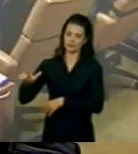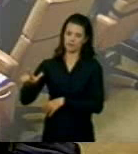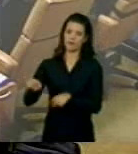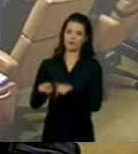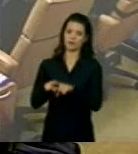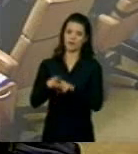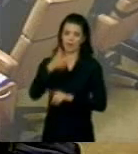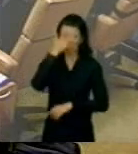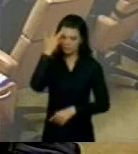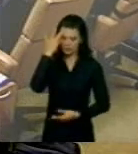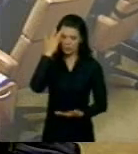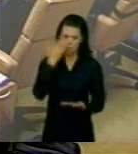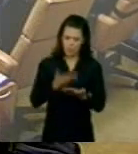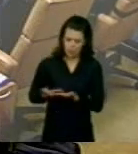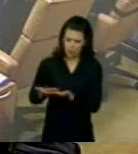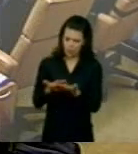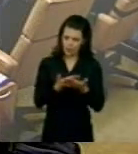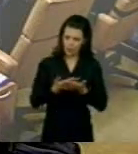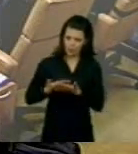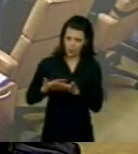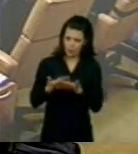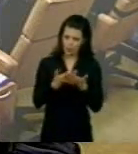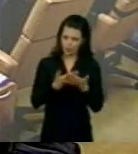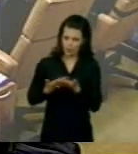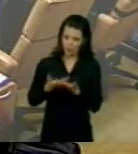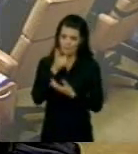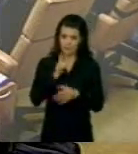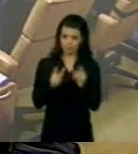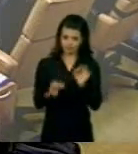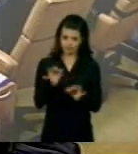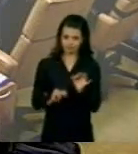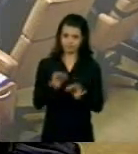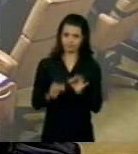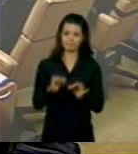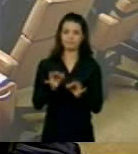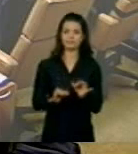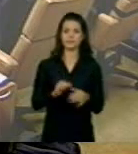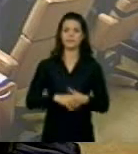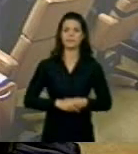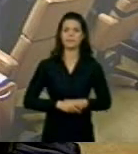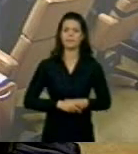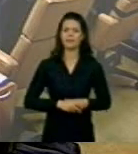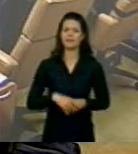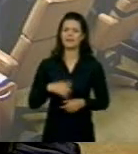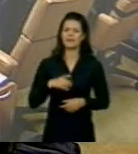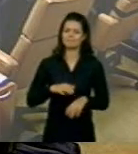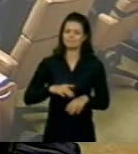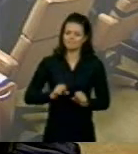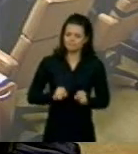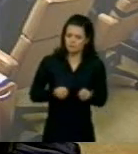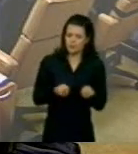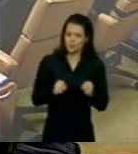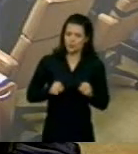se debruçarão nela para o julgamento, passem a envidar os maiores esforços possíveis para